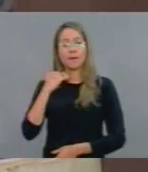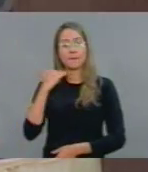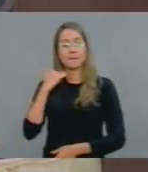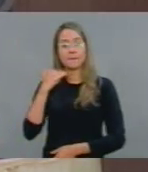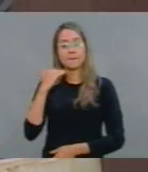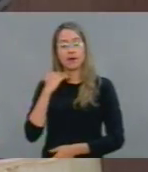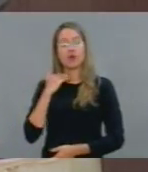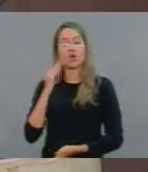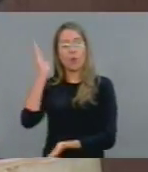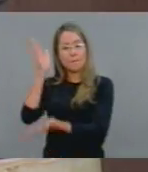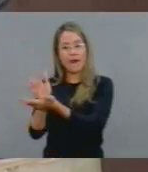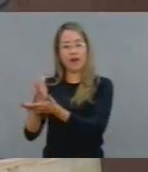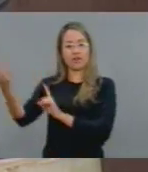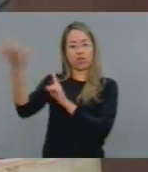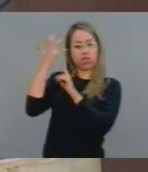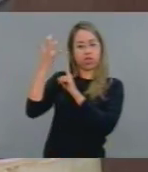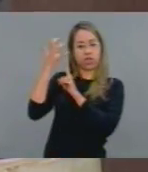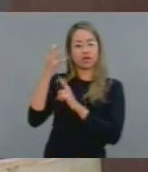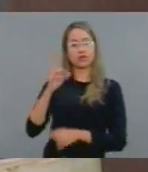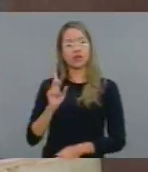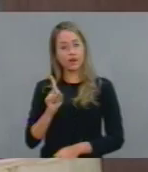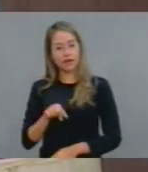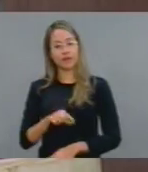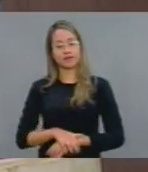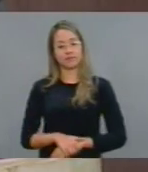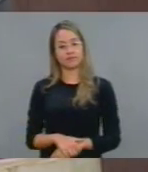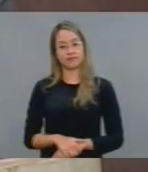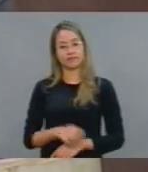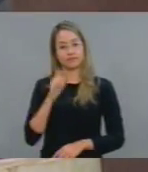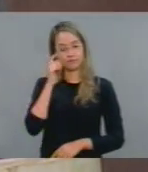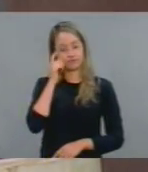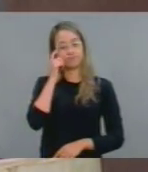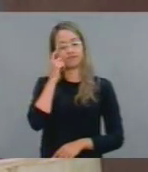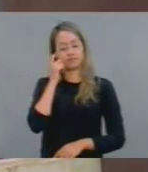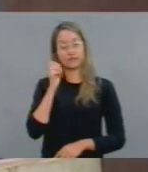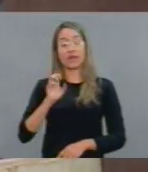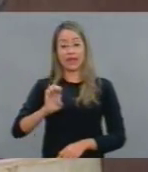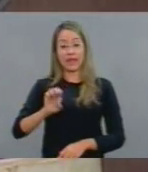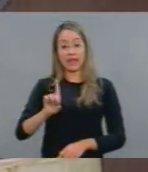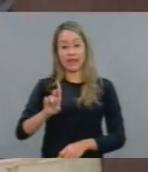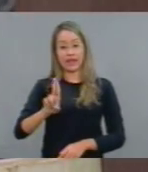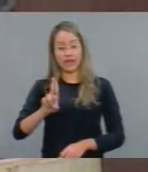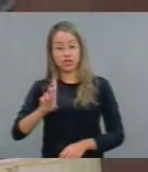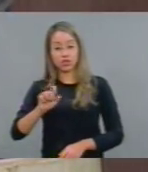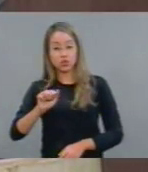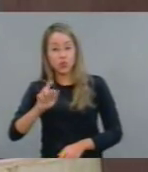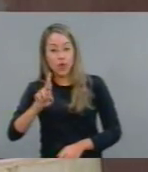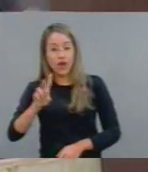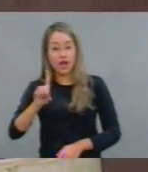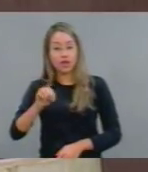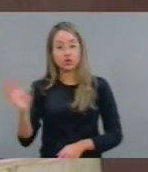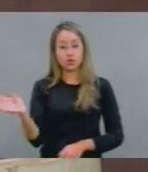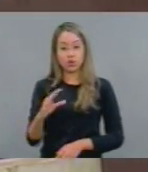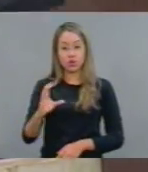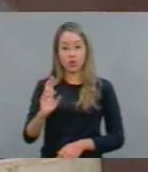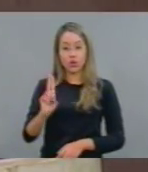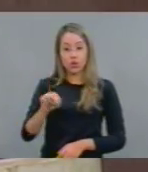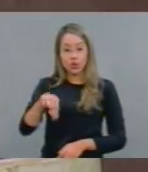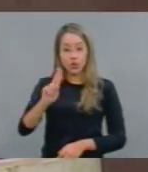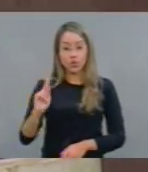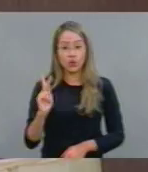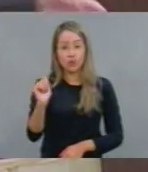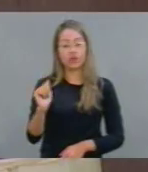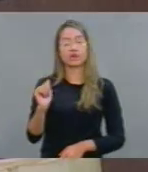à corrupção que move Eduardo Cunha, ele sim corrupto, assim como tantos outros. Dos 38 que votaram